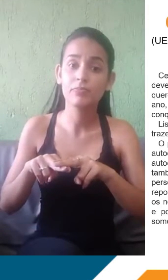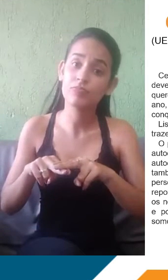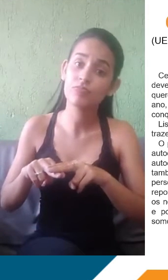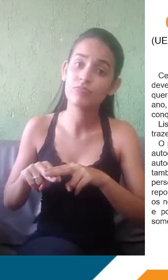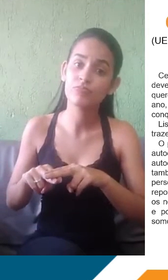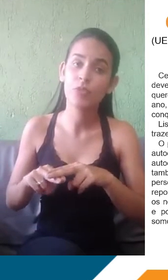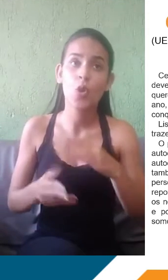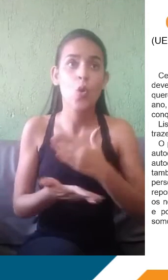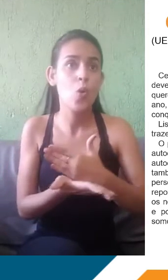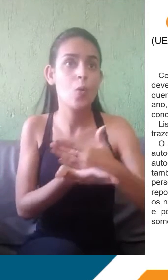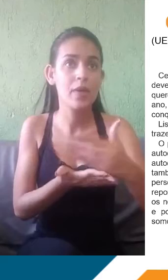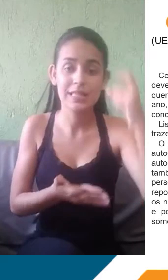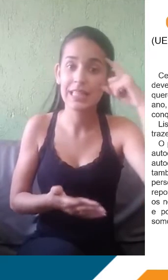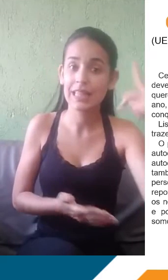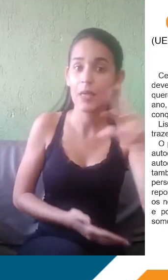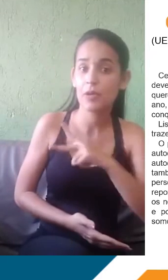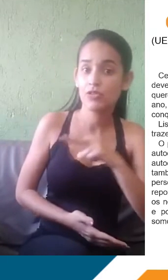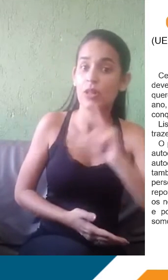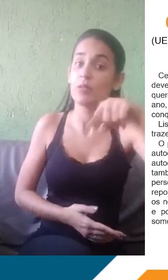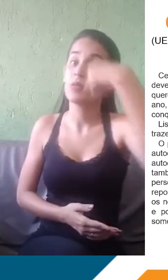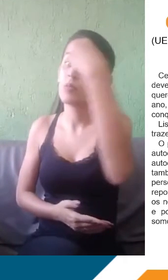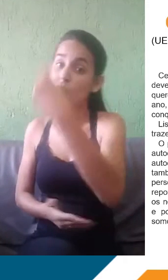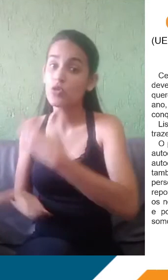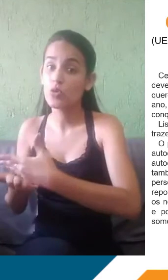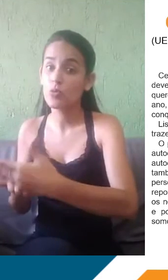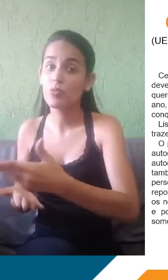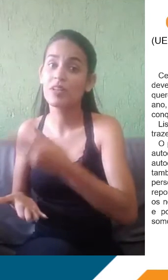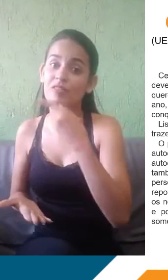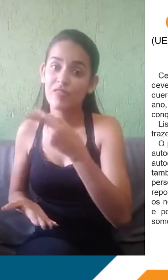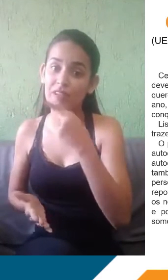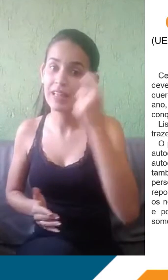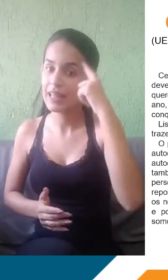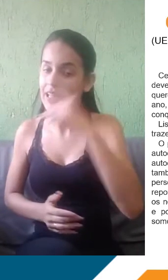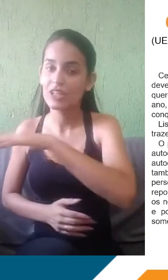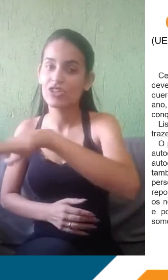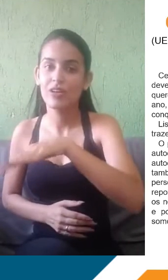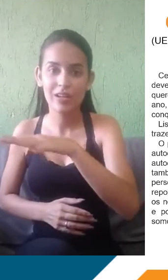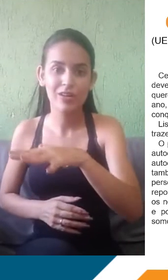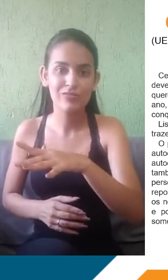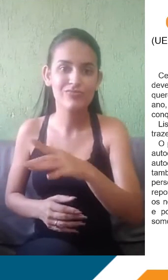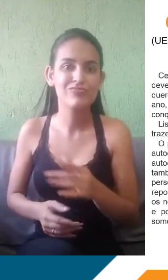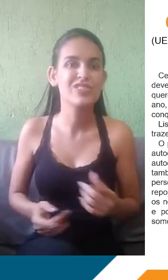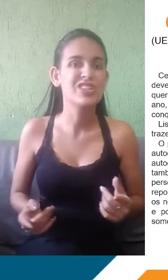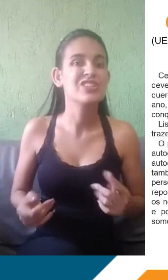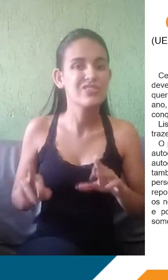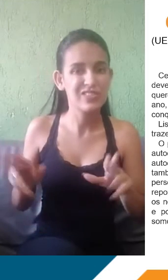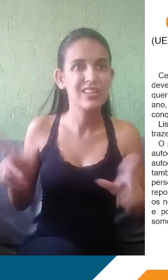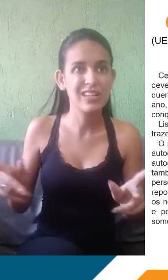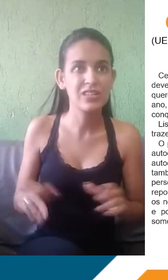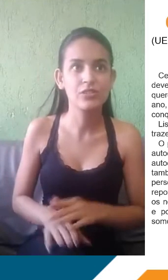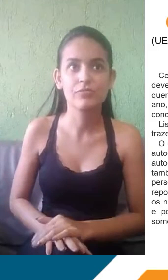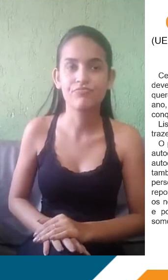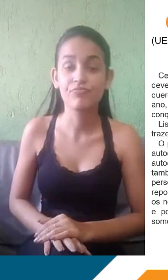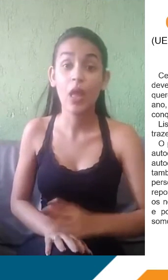particulares para a formação de uma teoria geral. Dessa forma, podemos considerar esta opção inválida. O método dialético, que